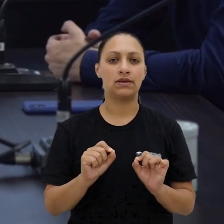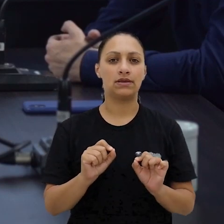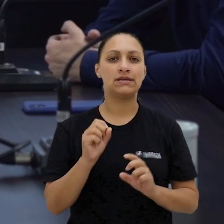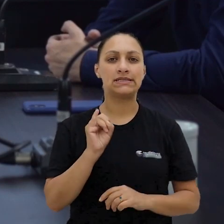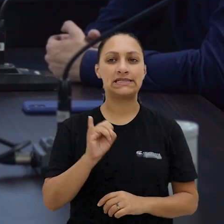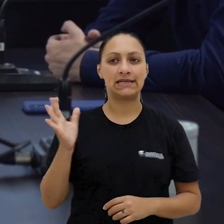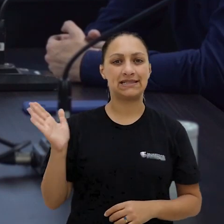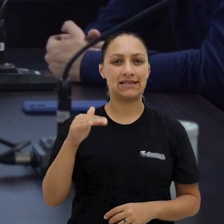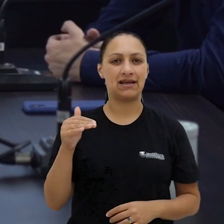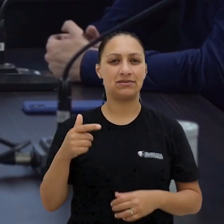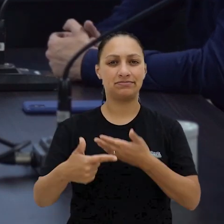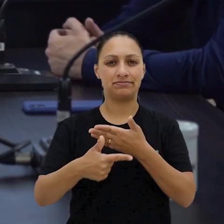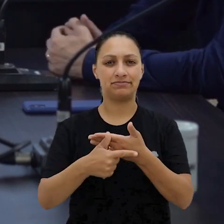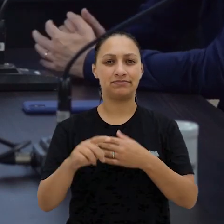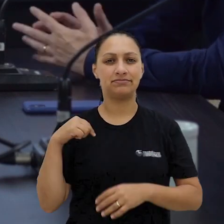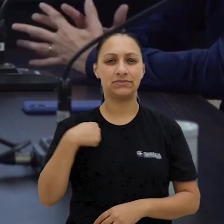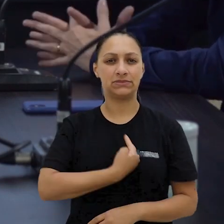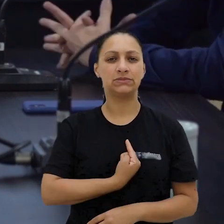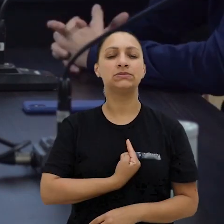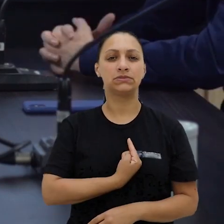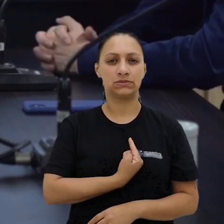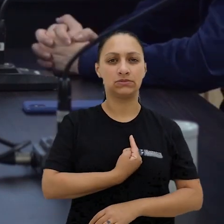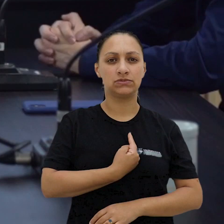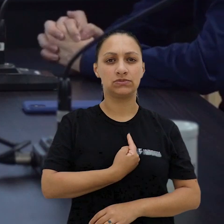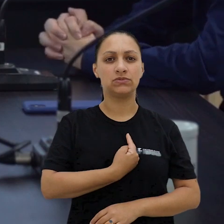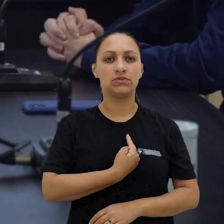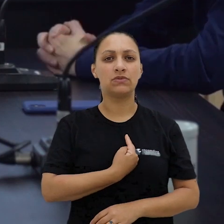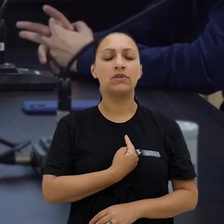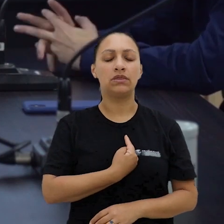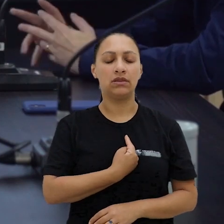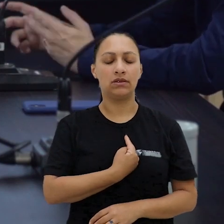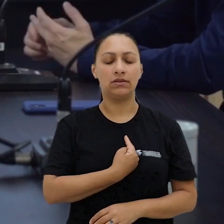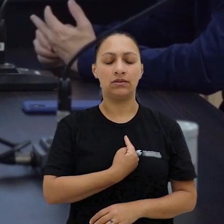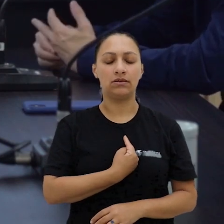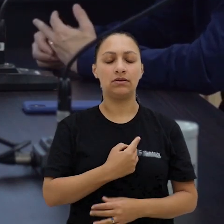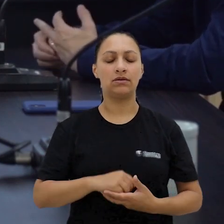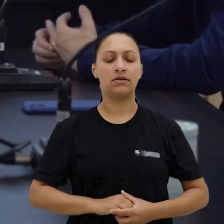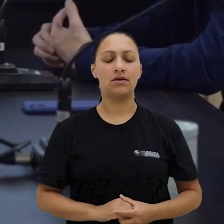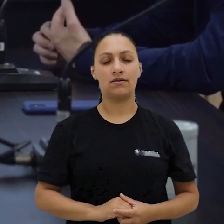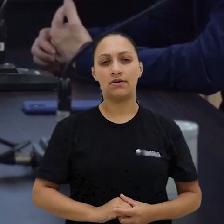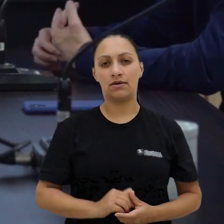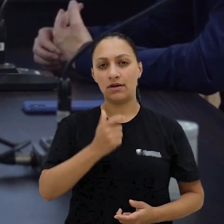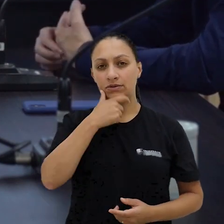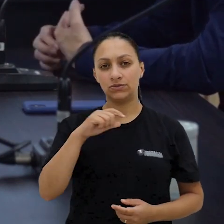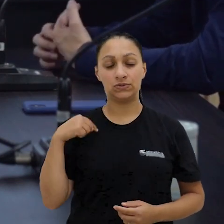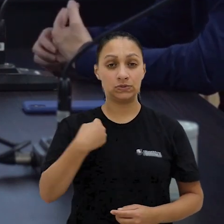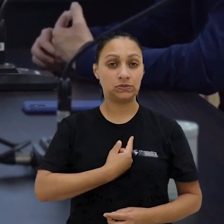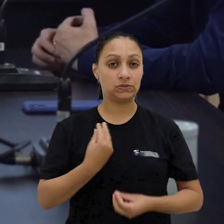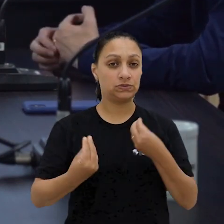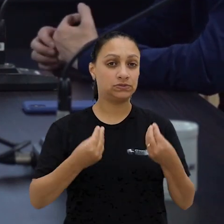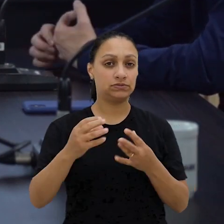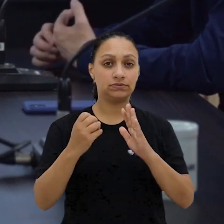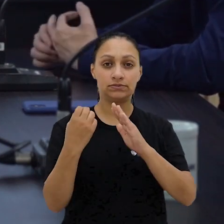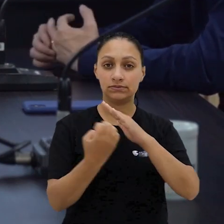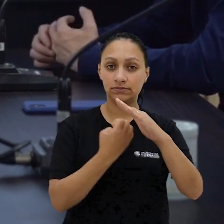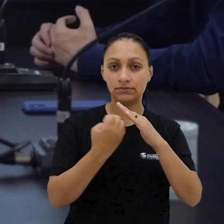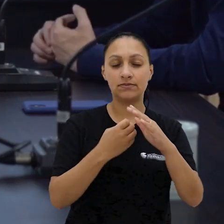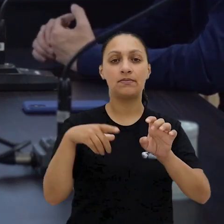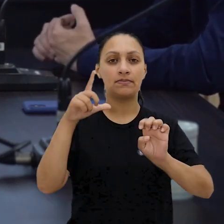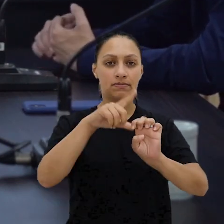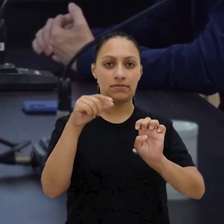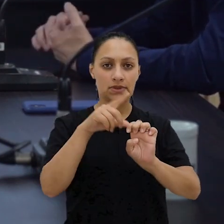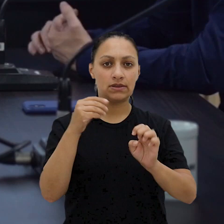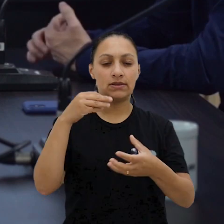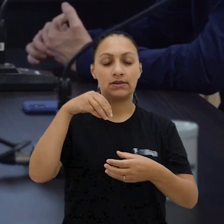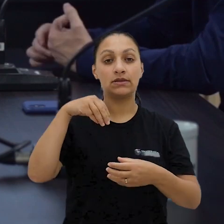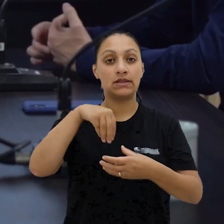Se a gente traz isso para um papel nosso, assim, bem psicológico da coisa, eu acho que a gente, como empresa, né,